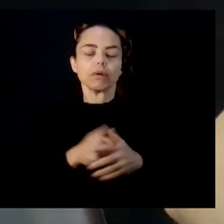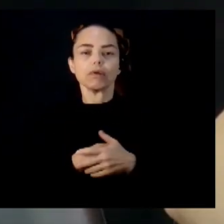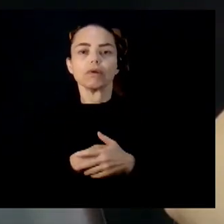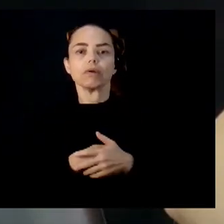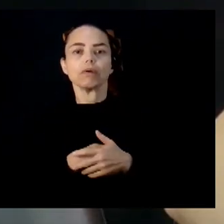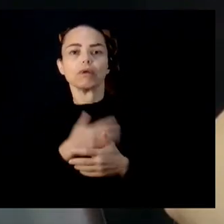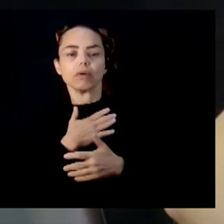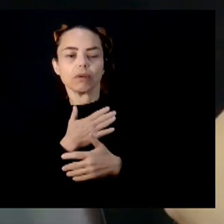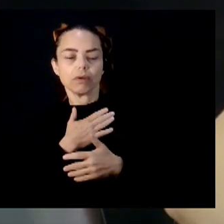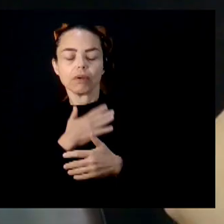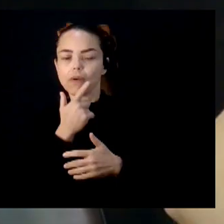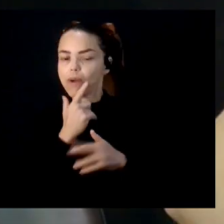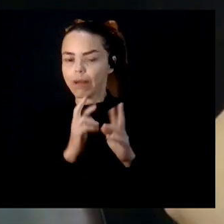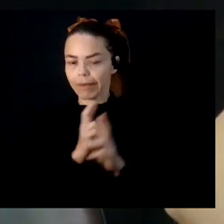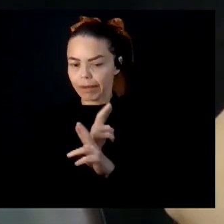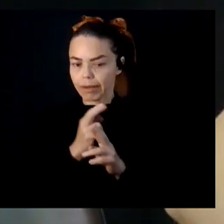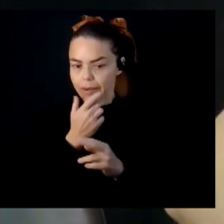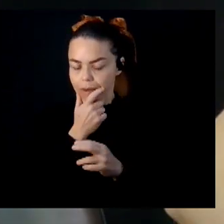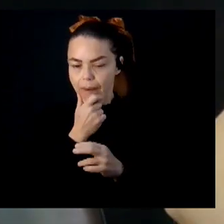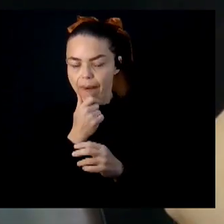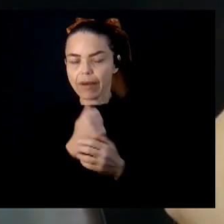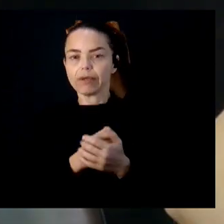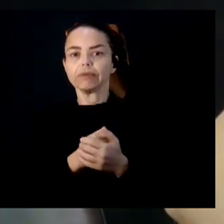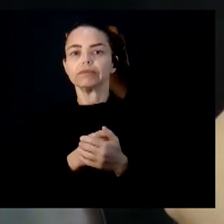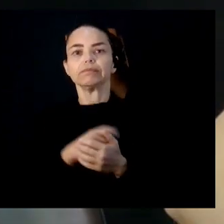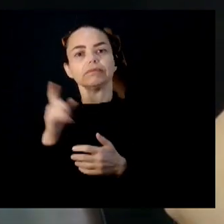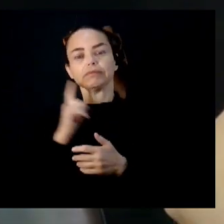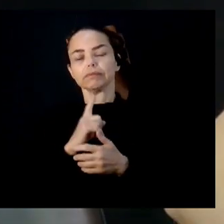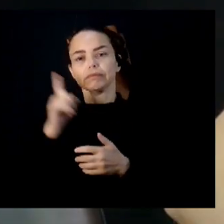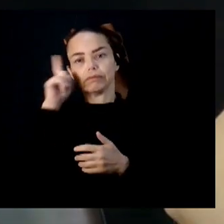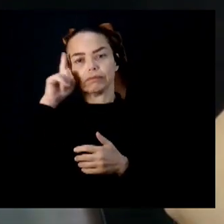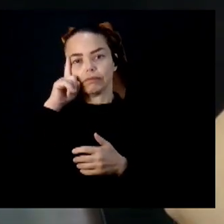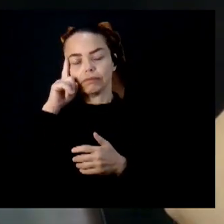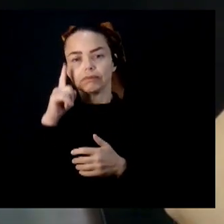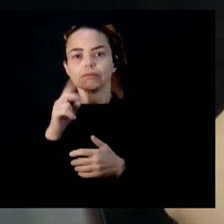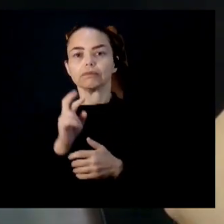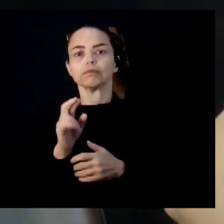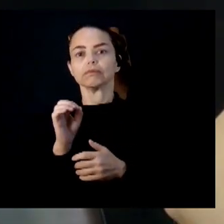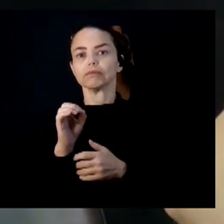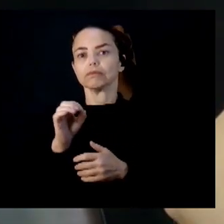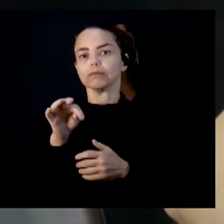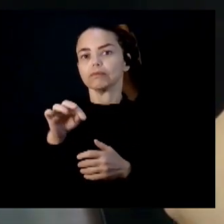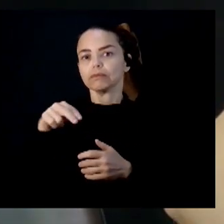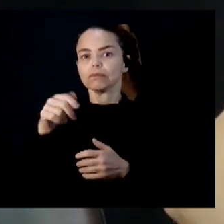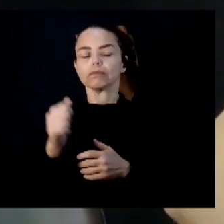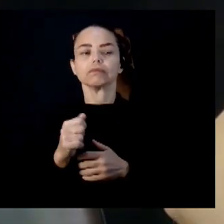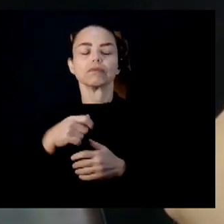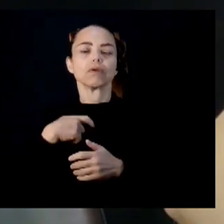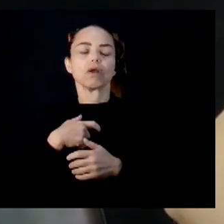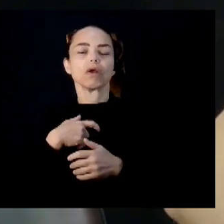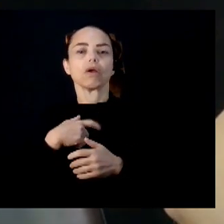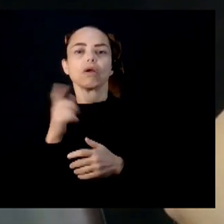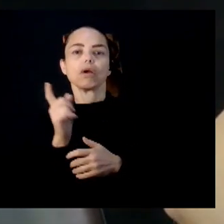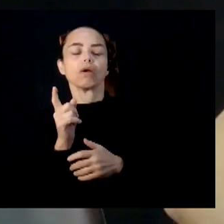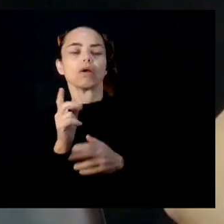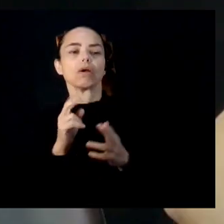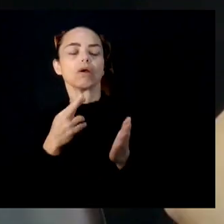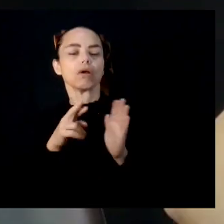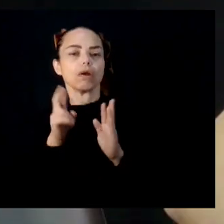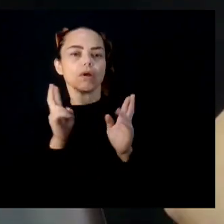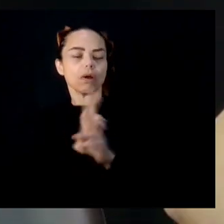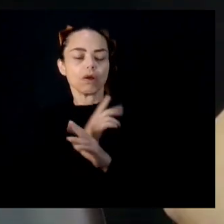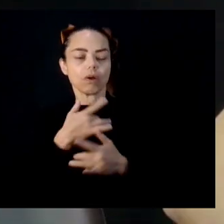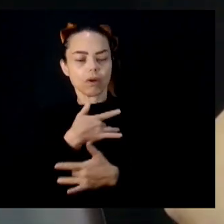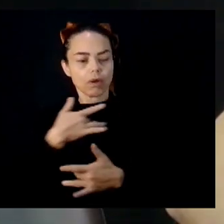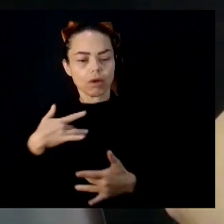minha relação. Então, a rotina não necessariamente é algo ruim. A gente só precisa estabelecer uma relação saudável com a